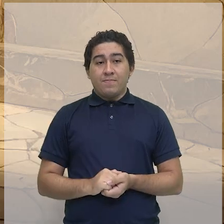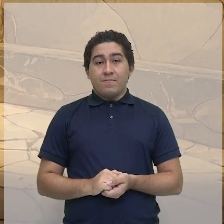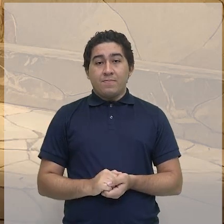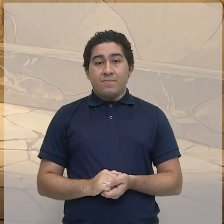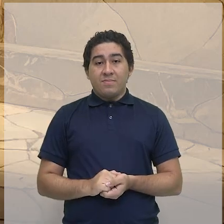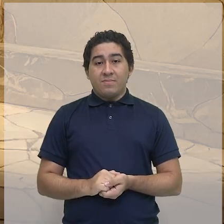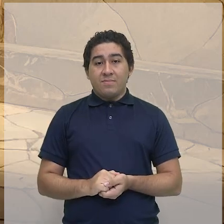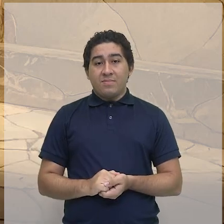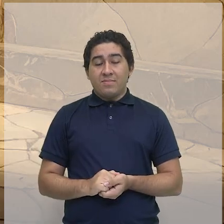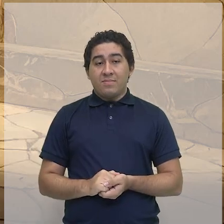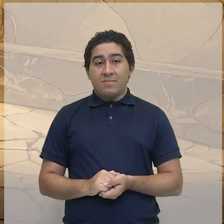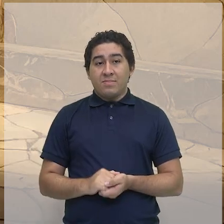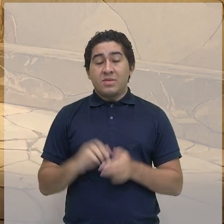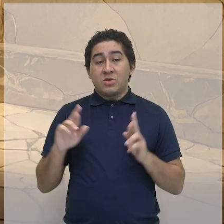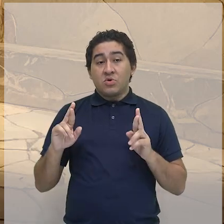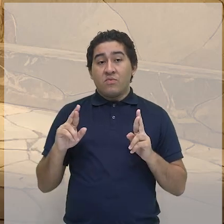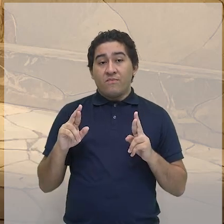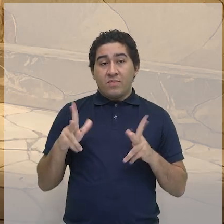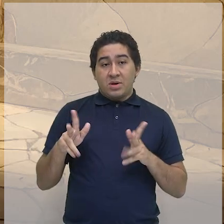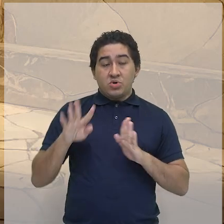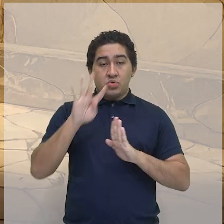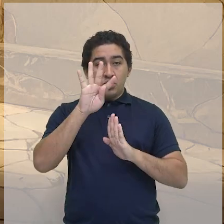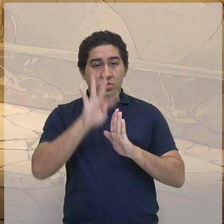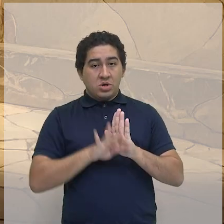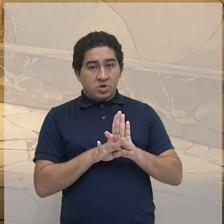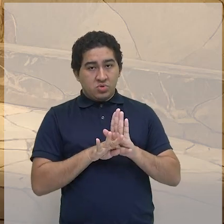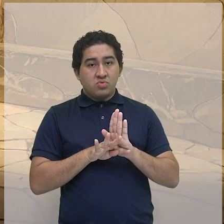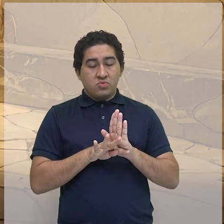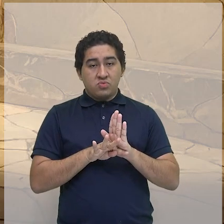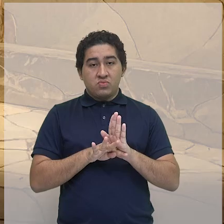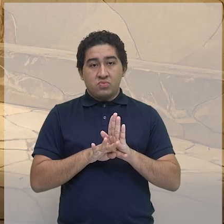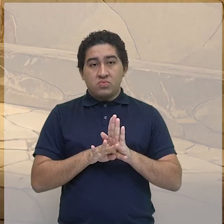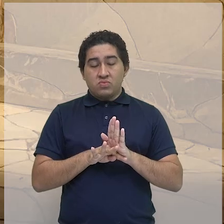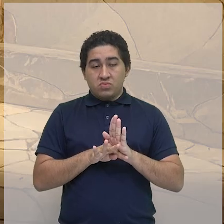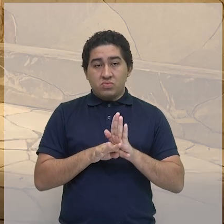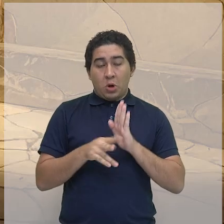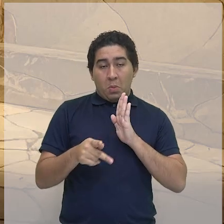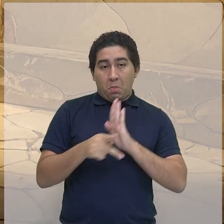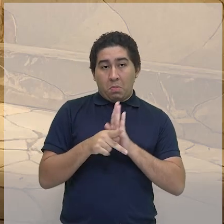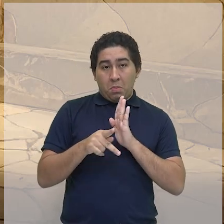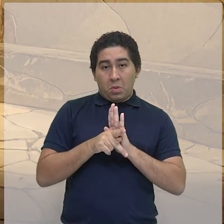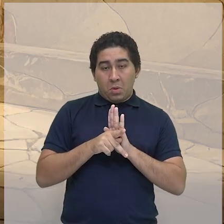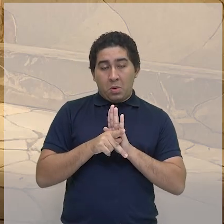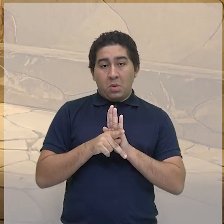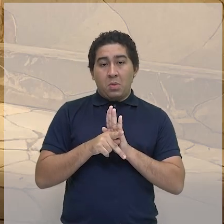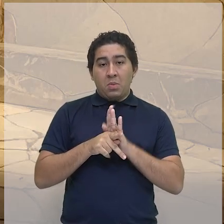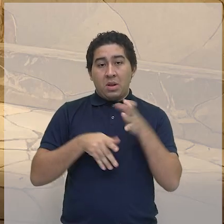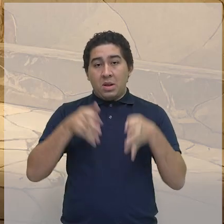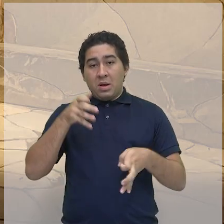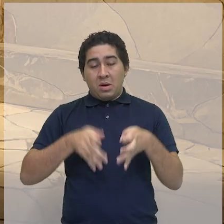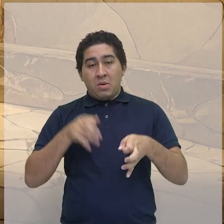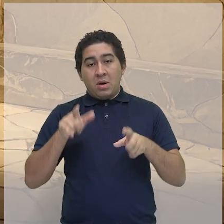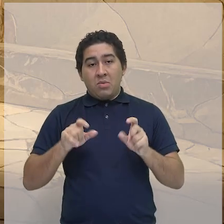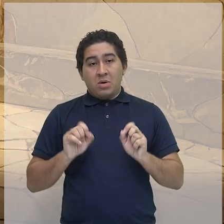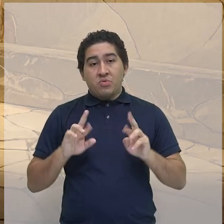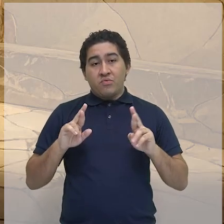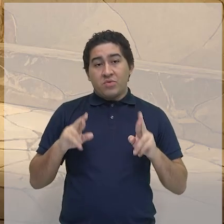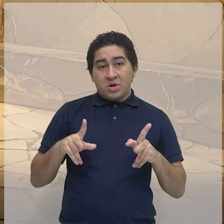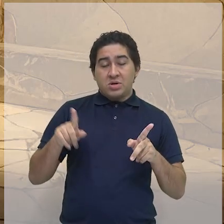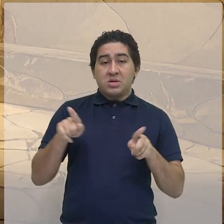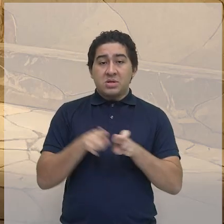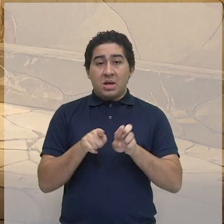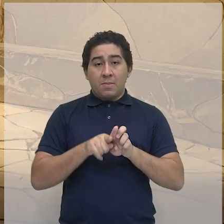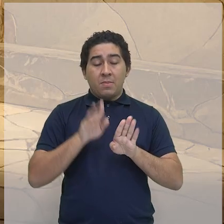textos legais, né? Os discursos literários, eles oferecem uma versão subjetiva e